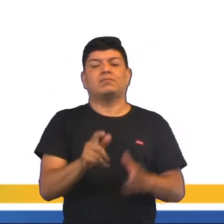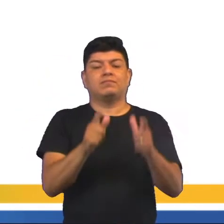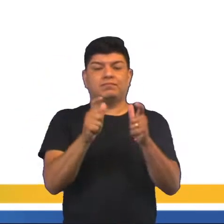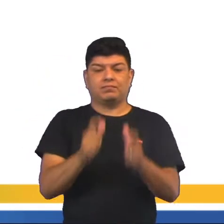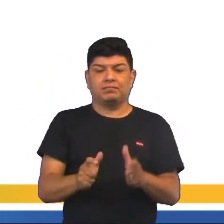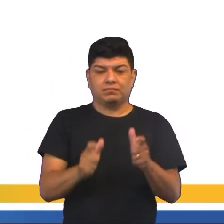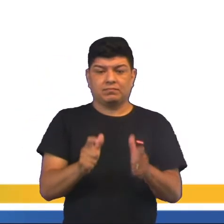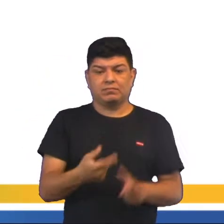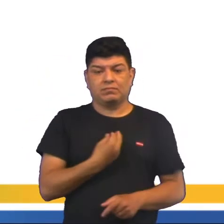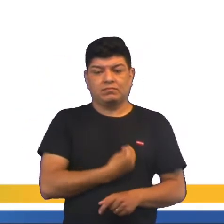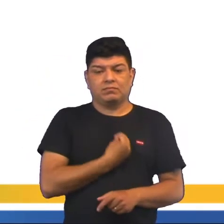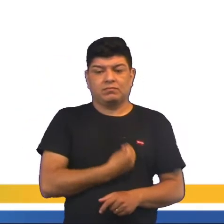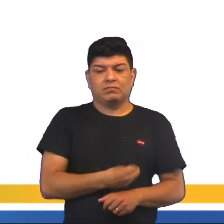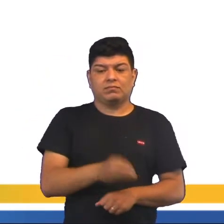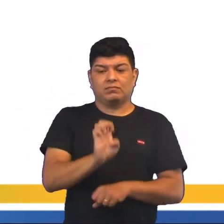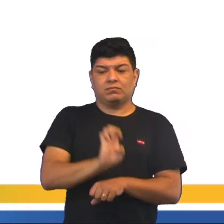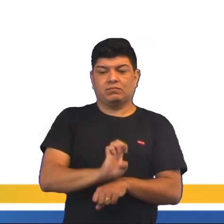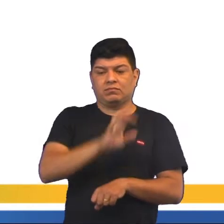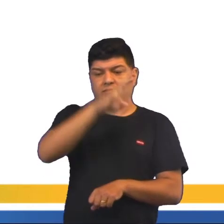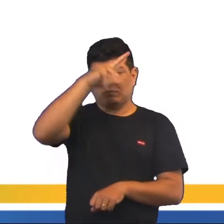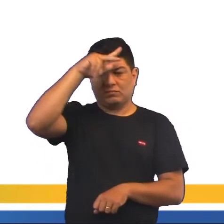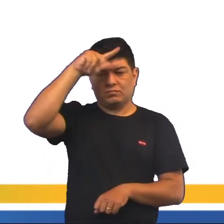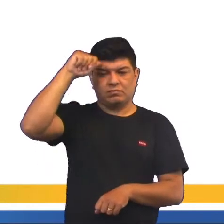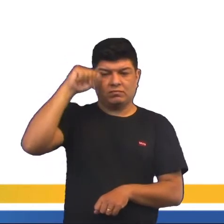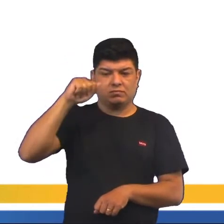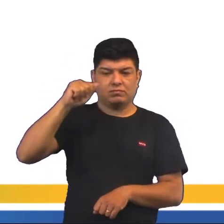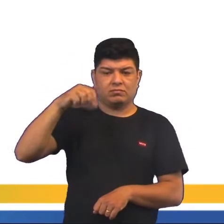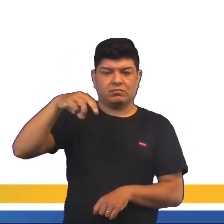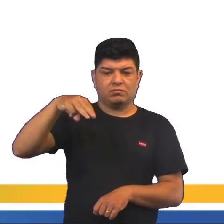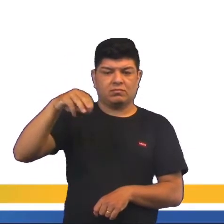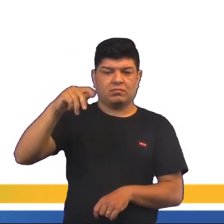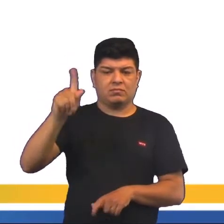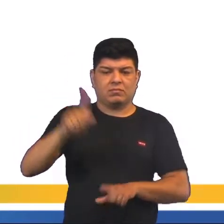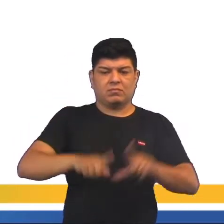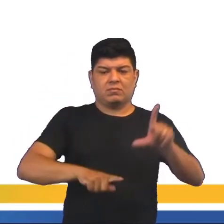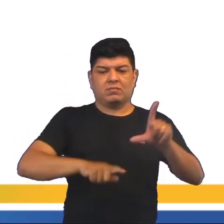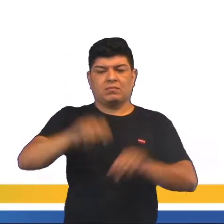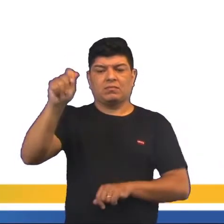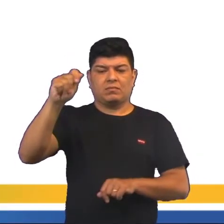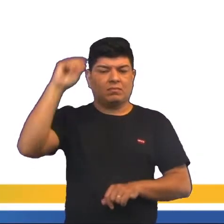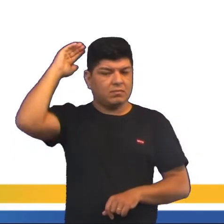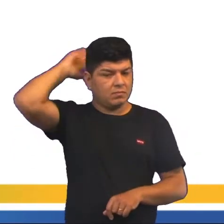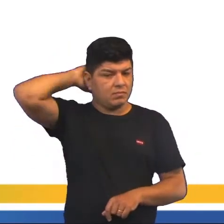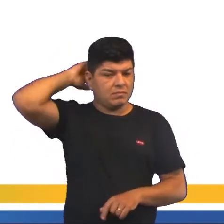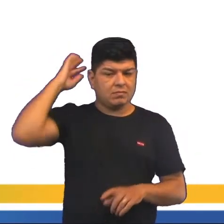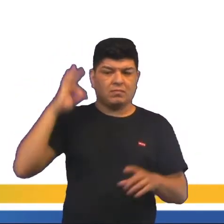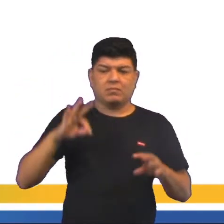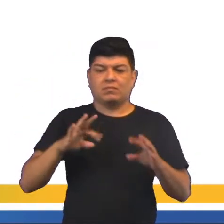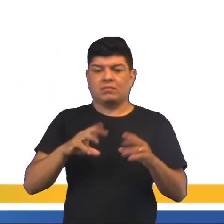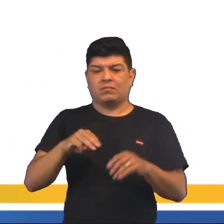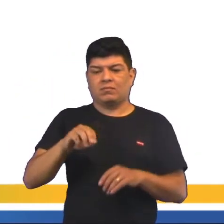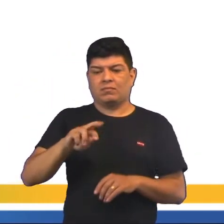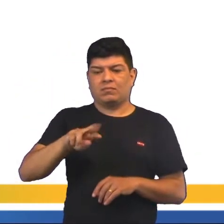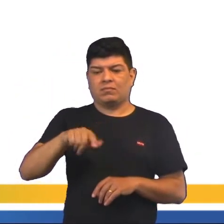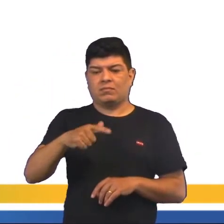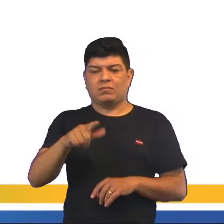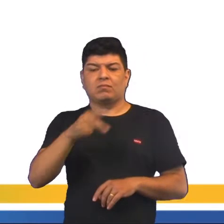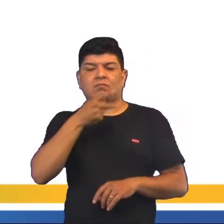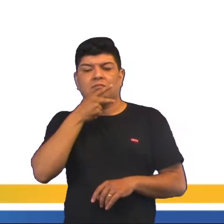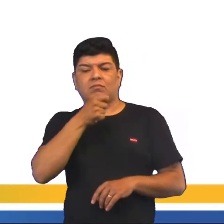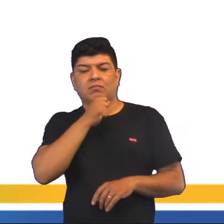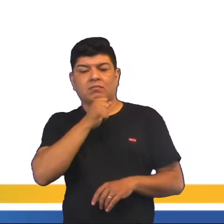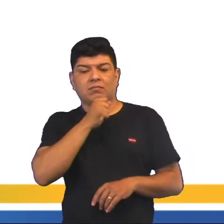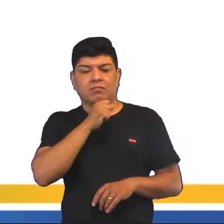onde estão localizados os estados do Amazonas, Amapá, Acre, Pará, parte do Maranhão,